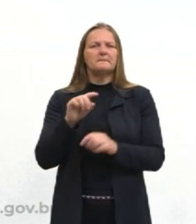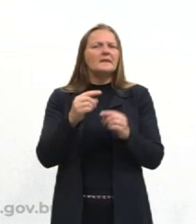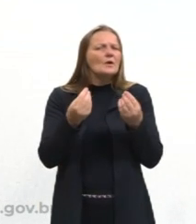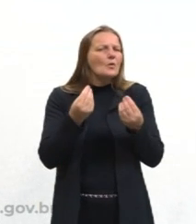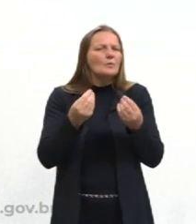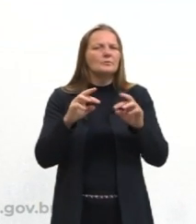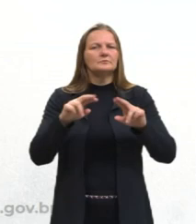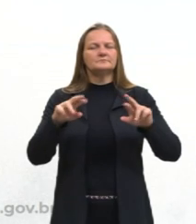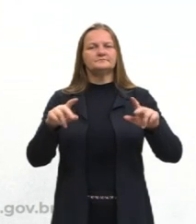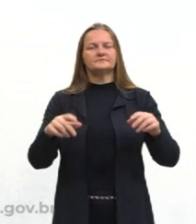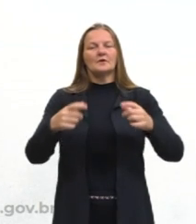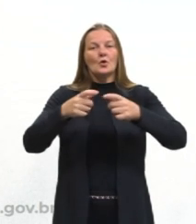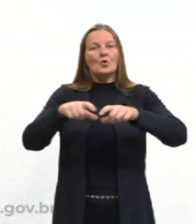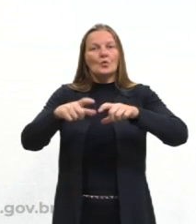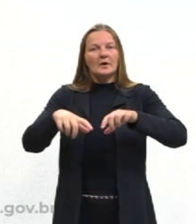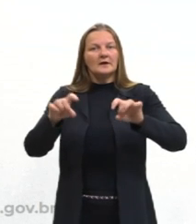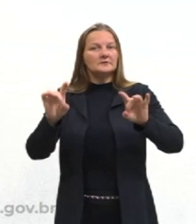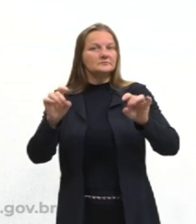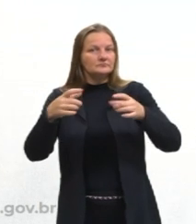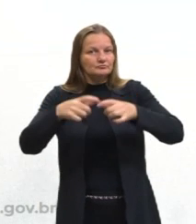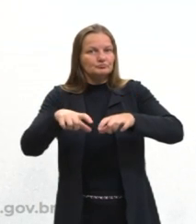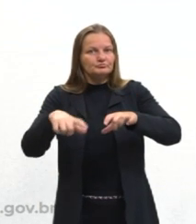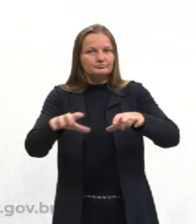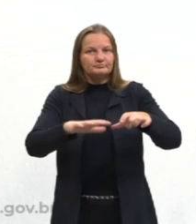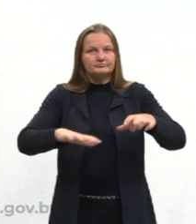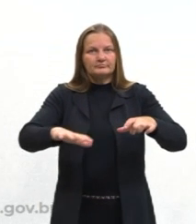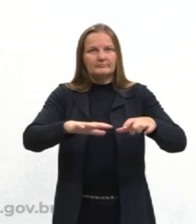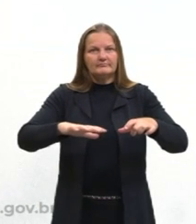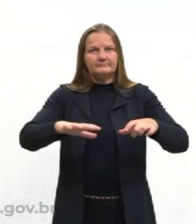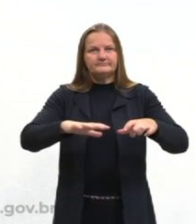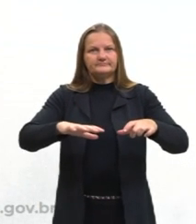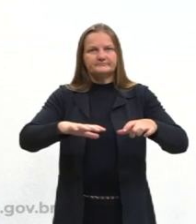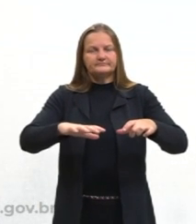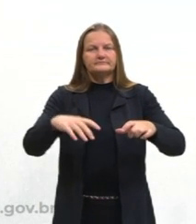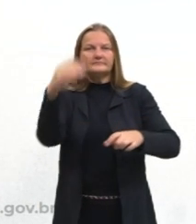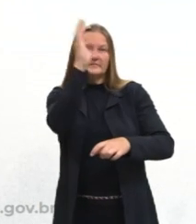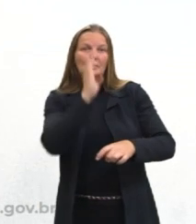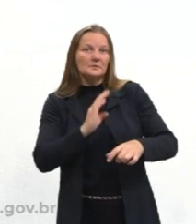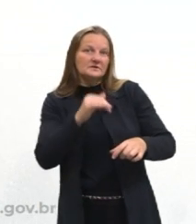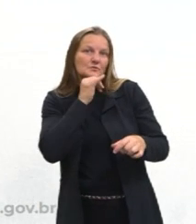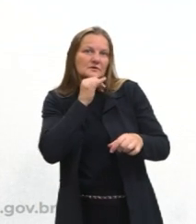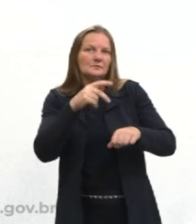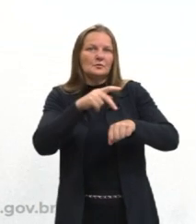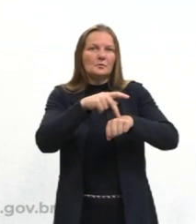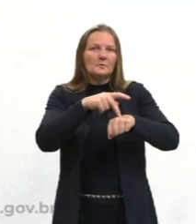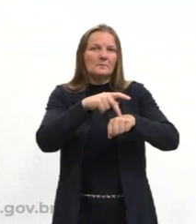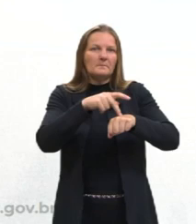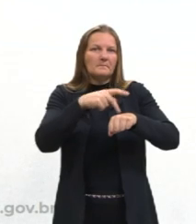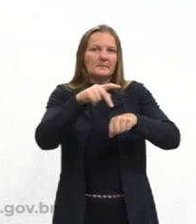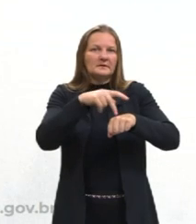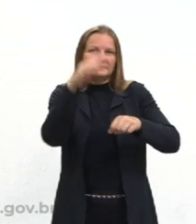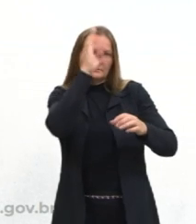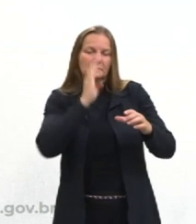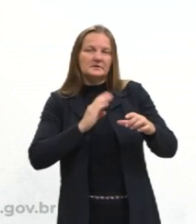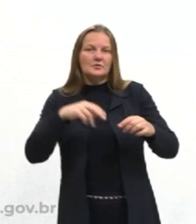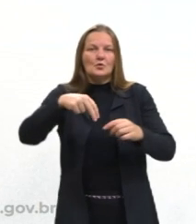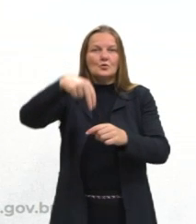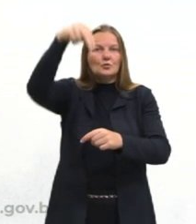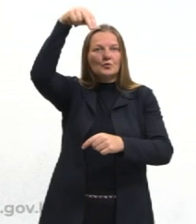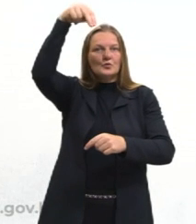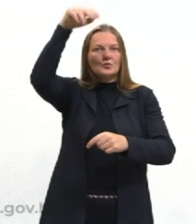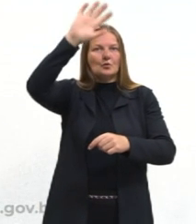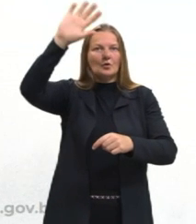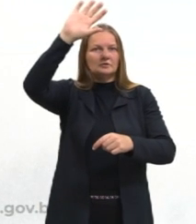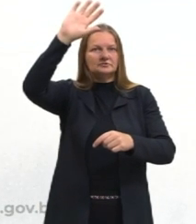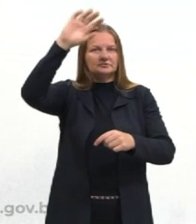né Eu estou no local aqui na no Brasil por exemplo norte do Brasil certo então a gente vai ter o